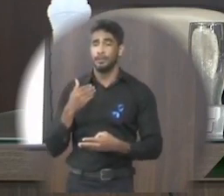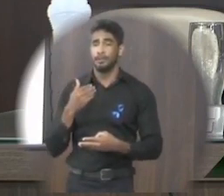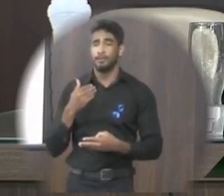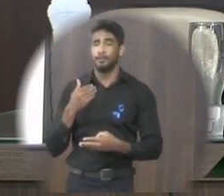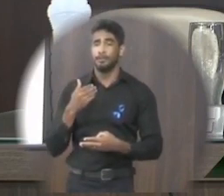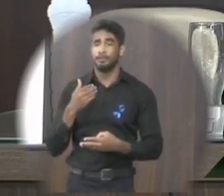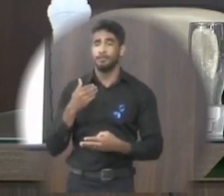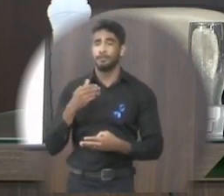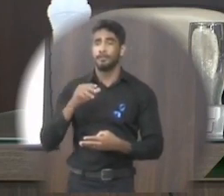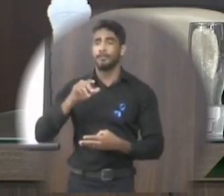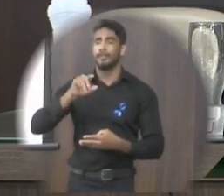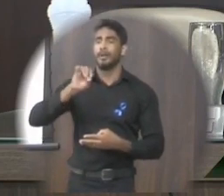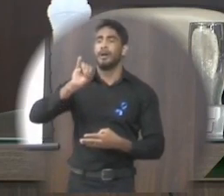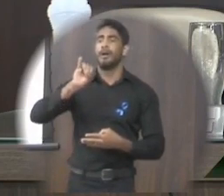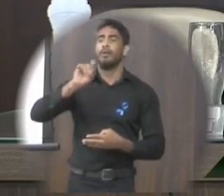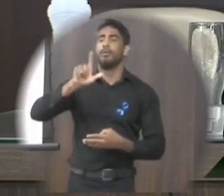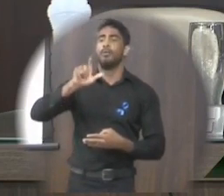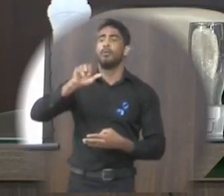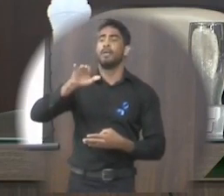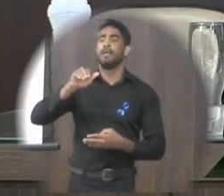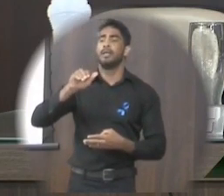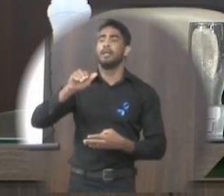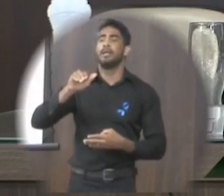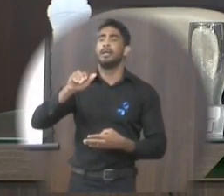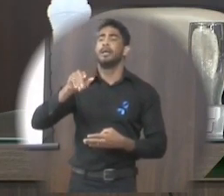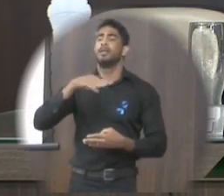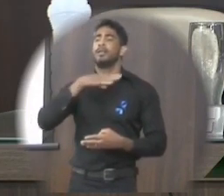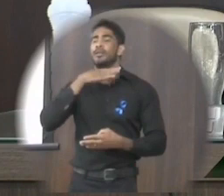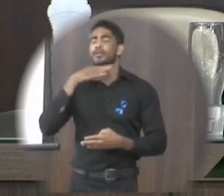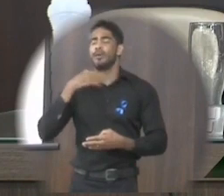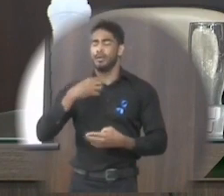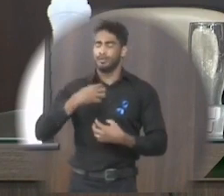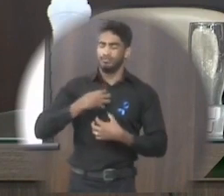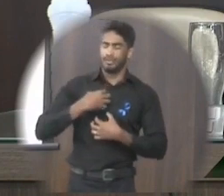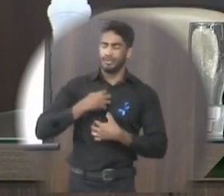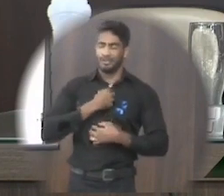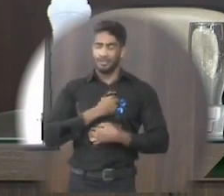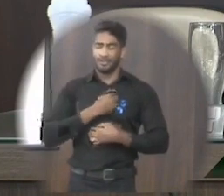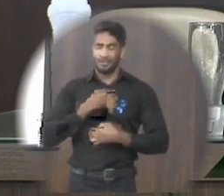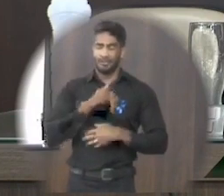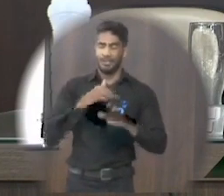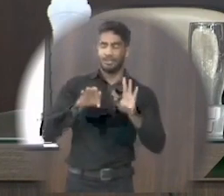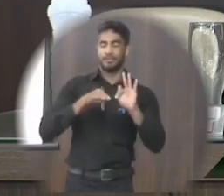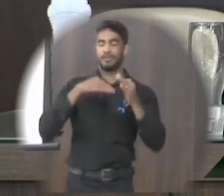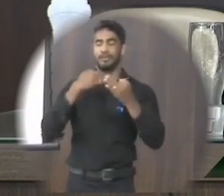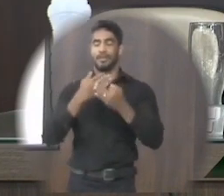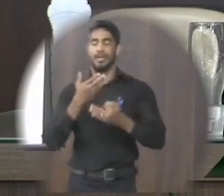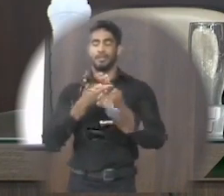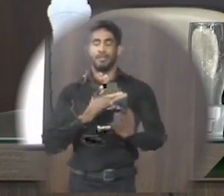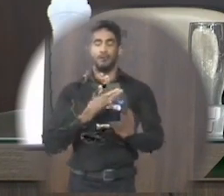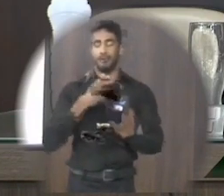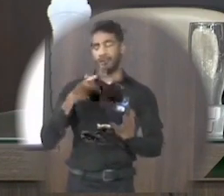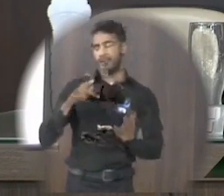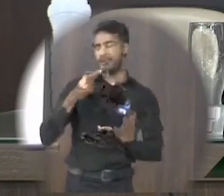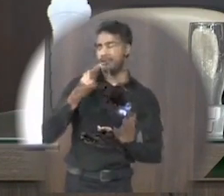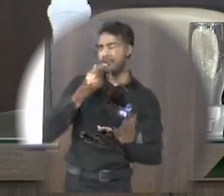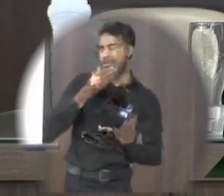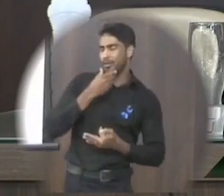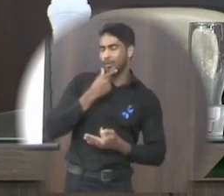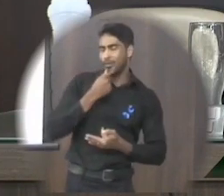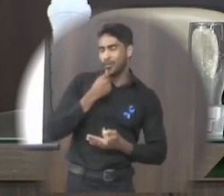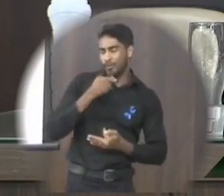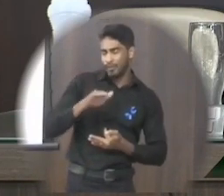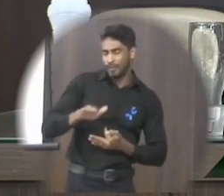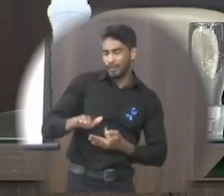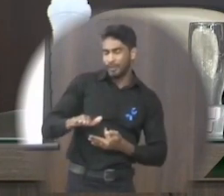Willy Braga Jorge, que partiu deixando eternas saudades aos familiares e amigos. O Willy era um garoto simples, com um